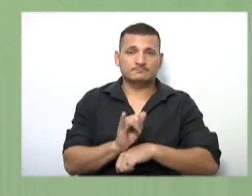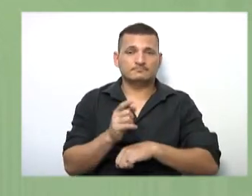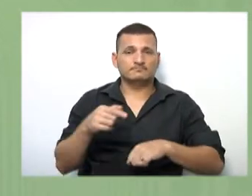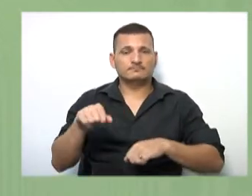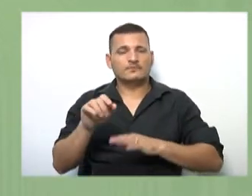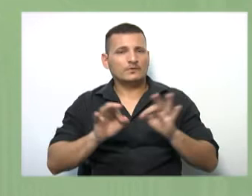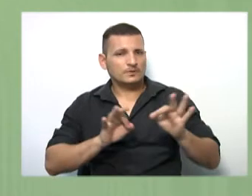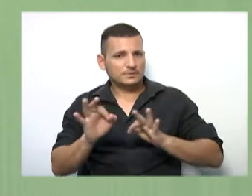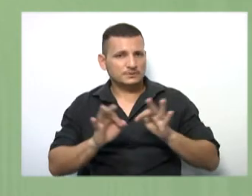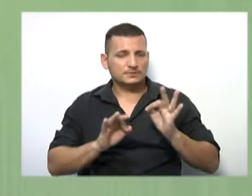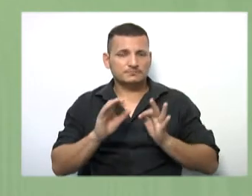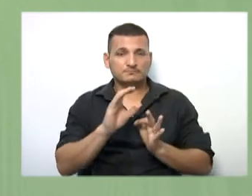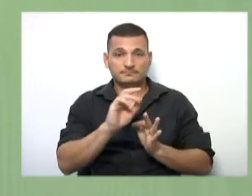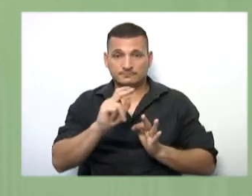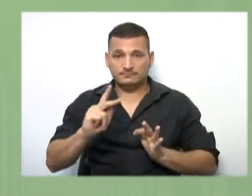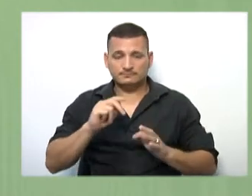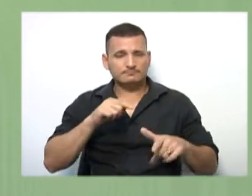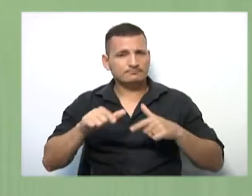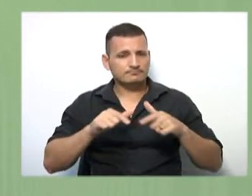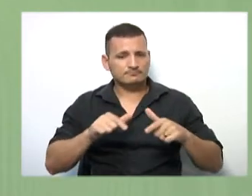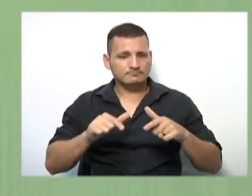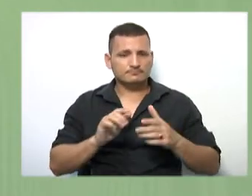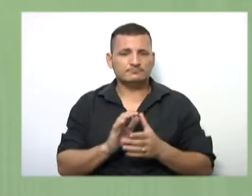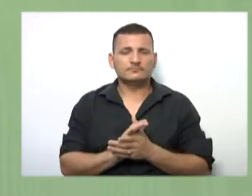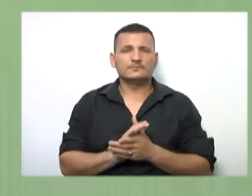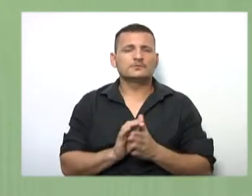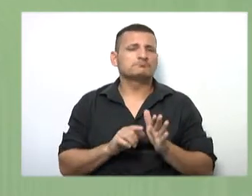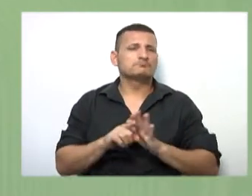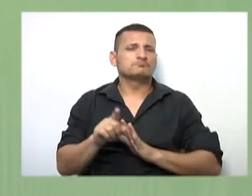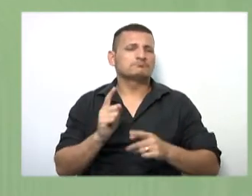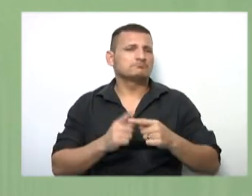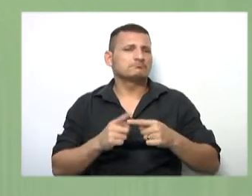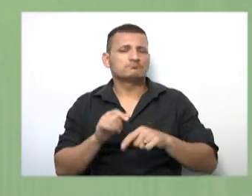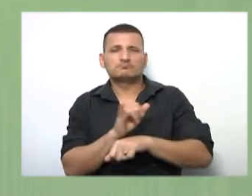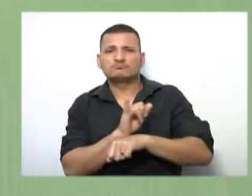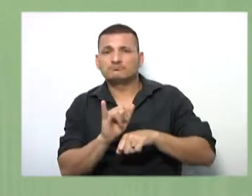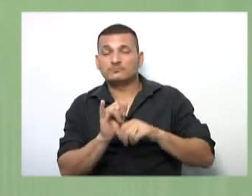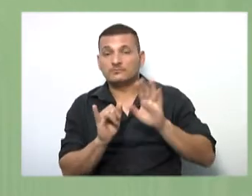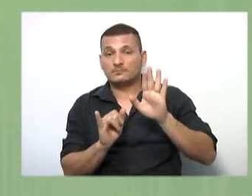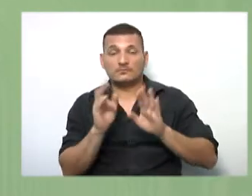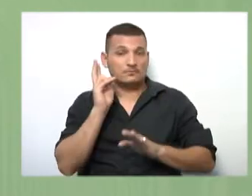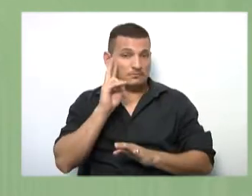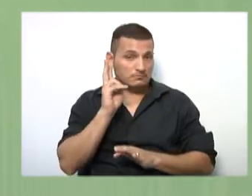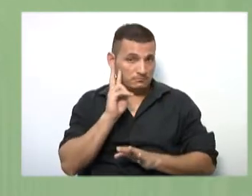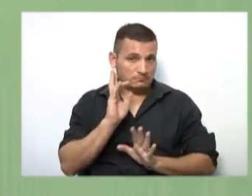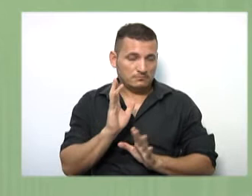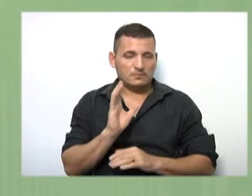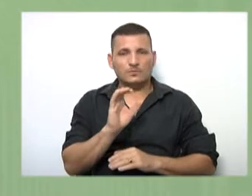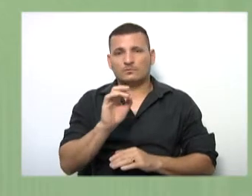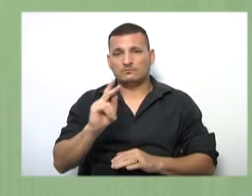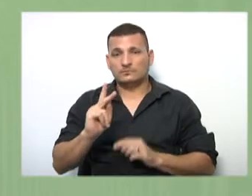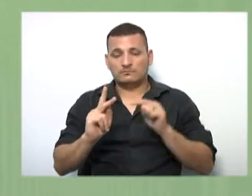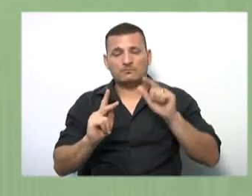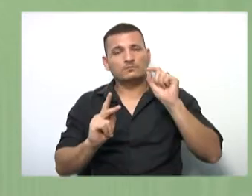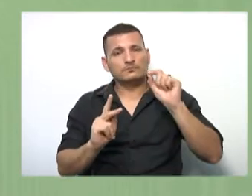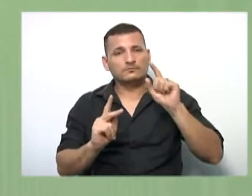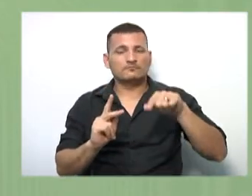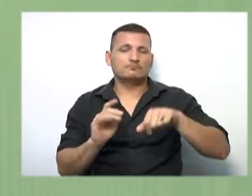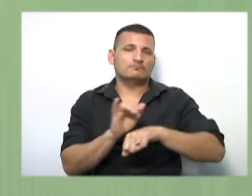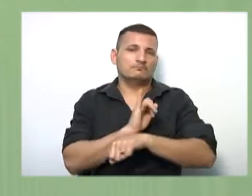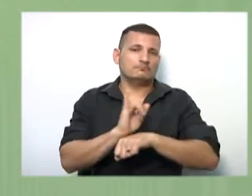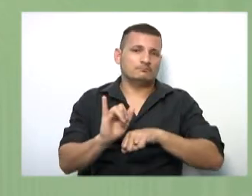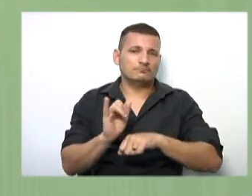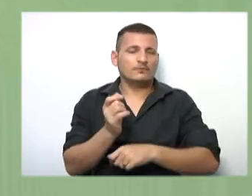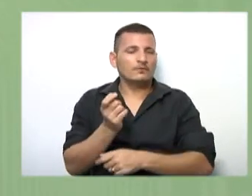em cooperativas de trabalho. Por que estratégicos? Vamos sempre lembrar, o cooperativismo nada mais é que uma estratégia comercial,